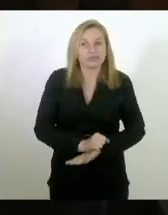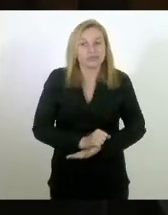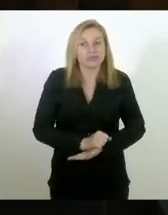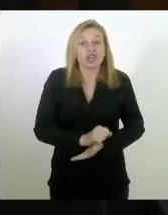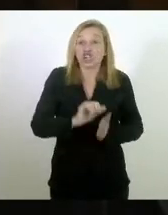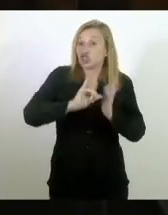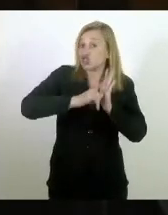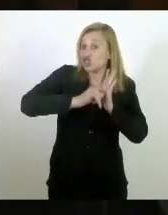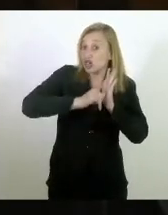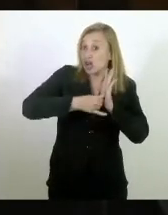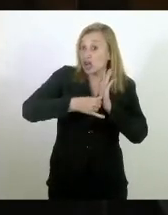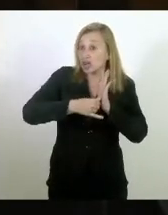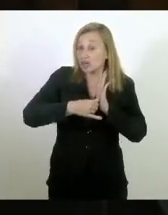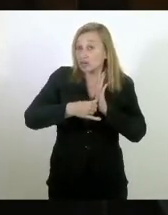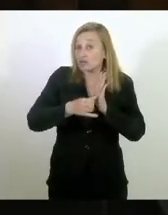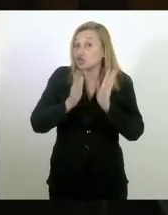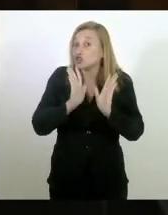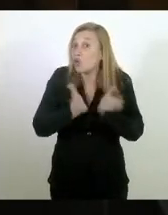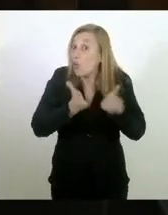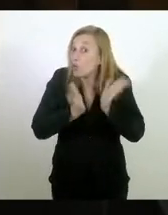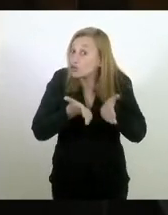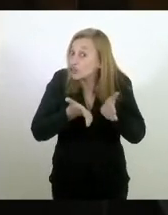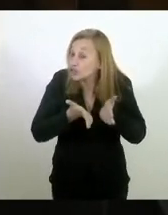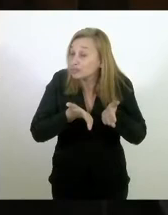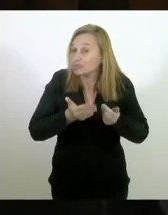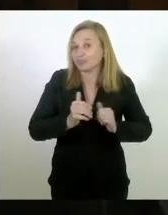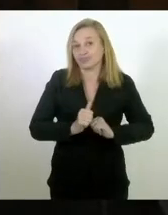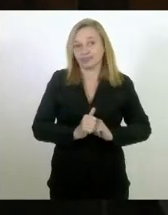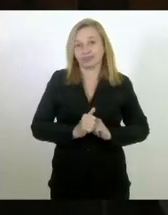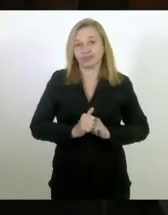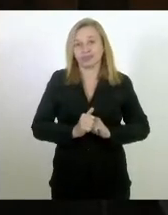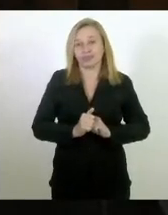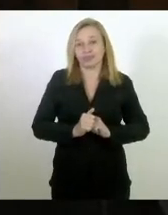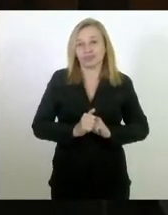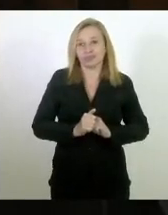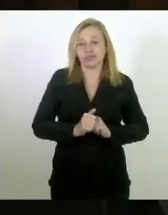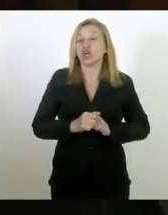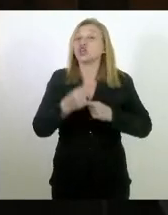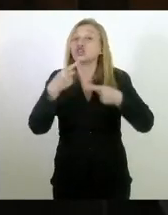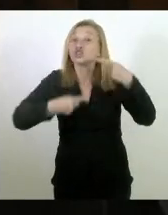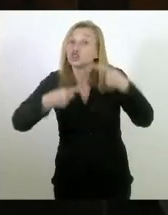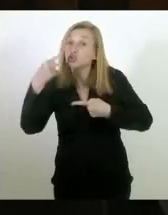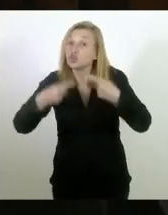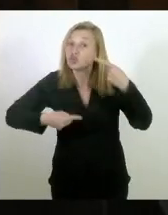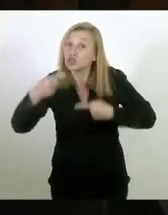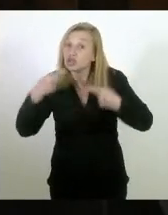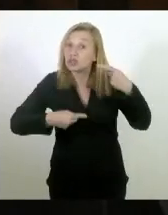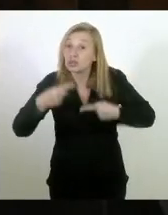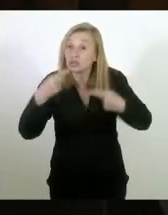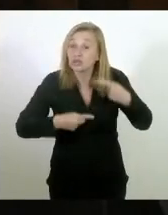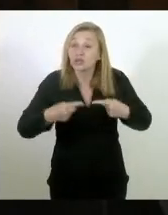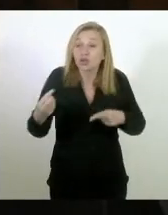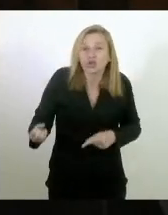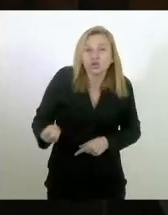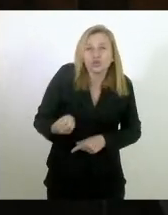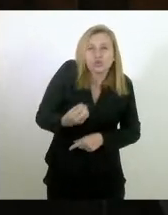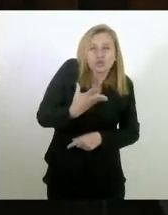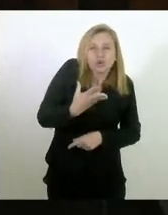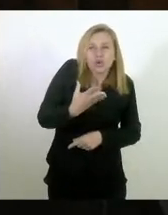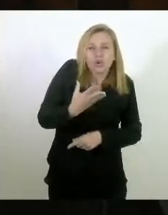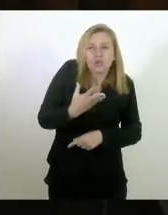Diário Oficial de hoje em plena discussão do novo